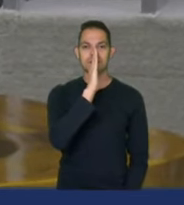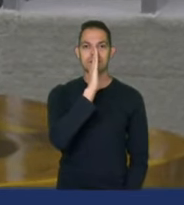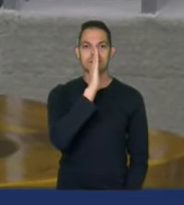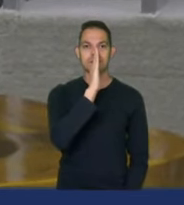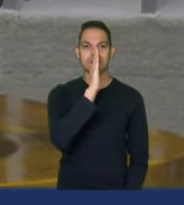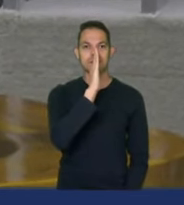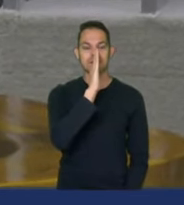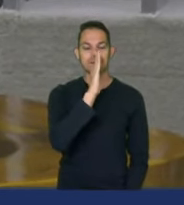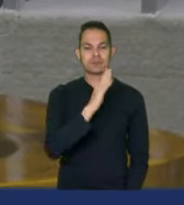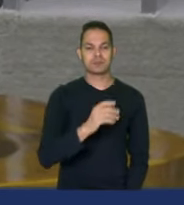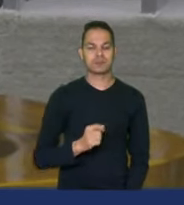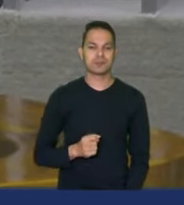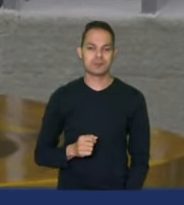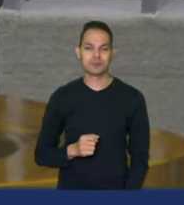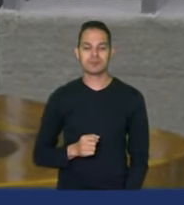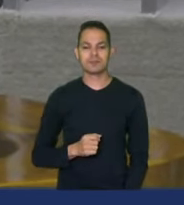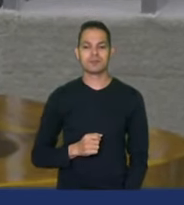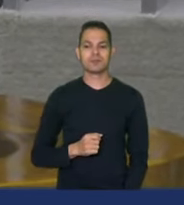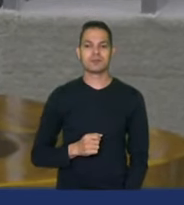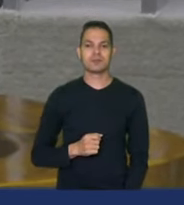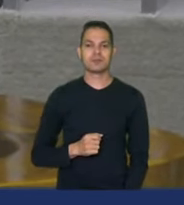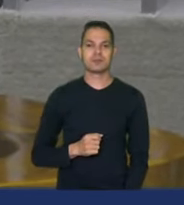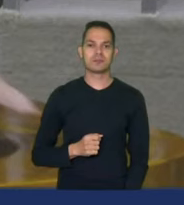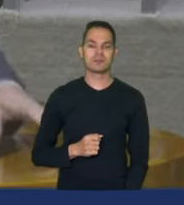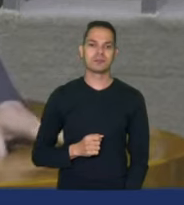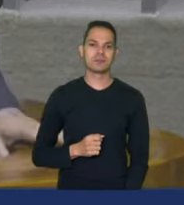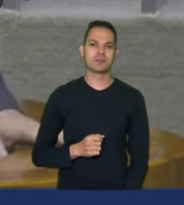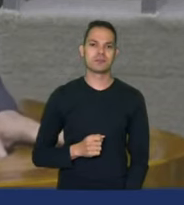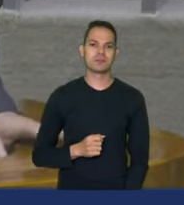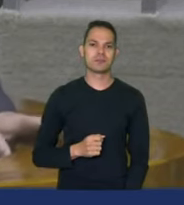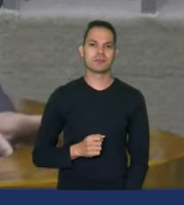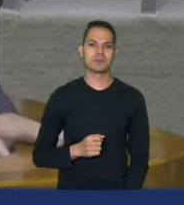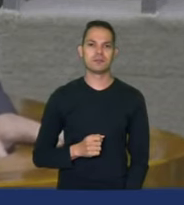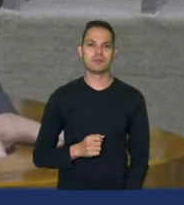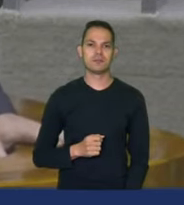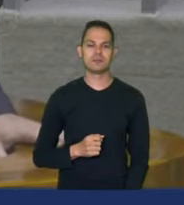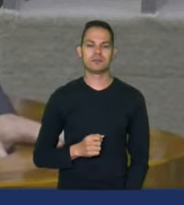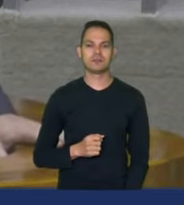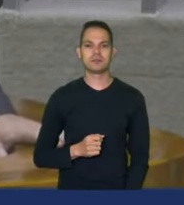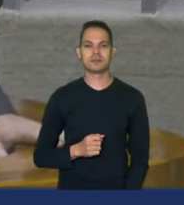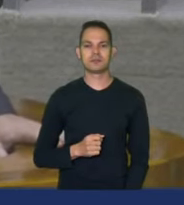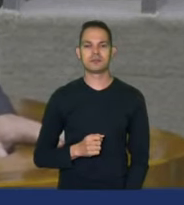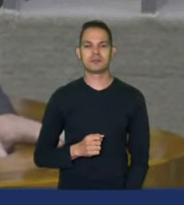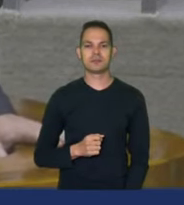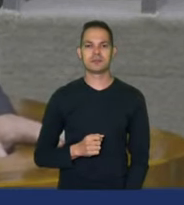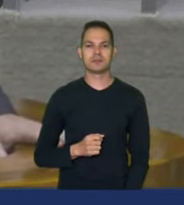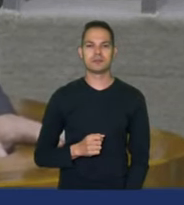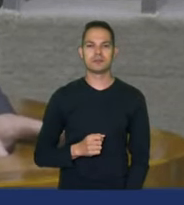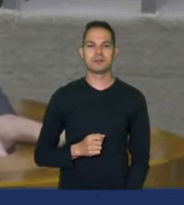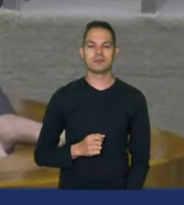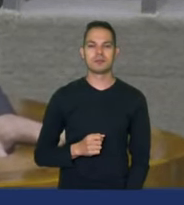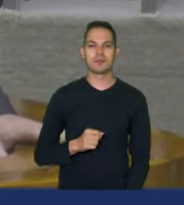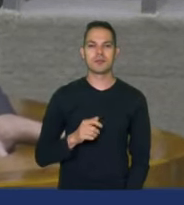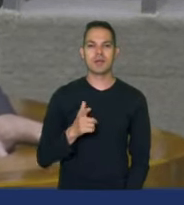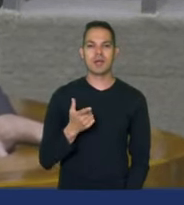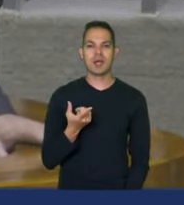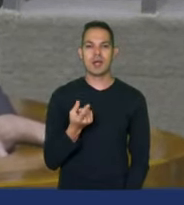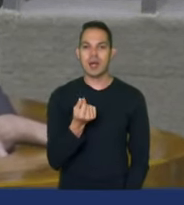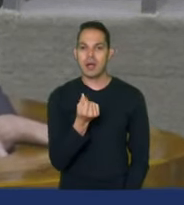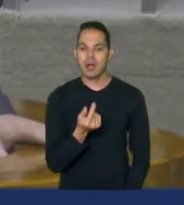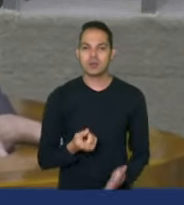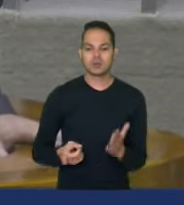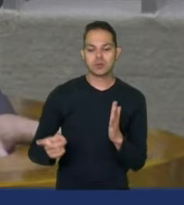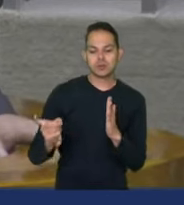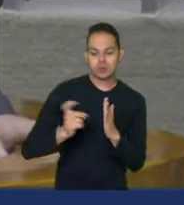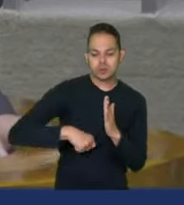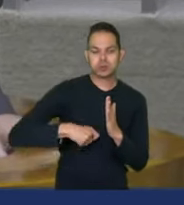conta de energia, para aumentar as taxas do setor elétrico e